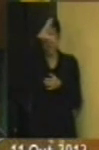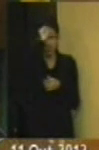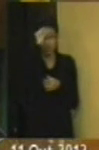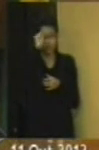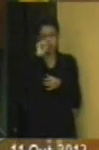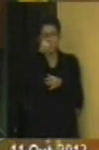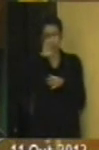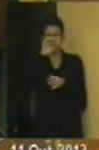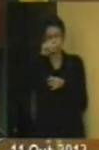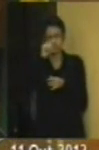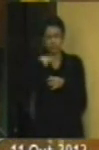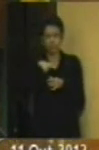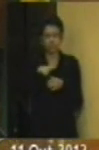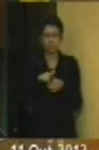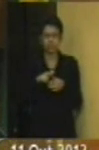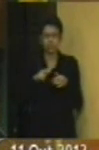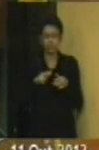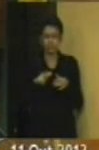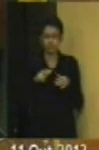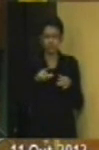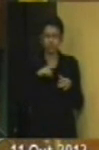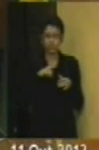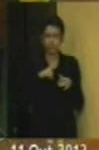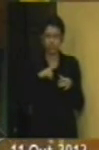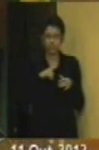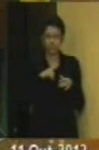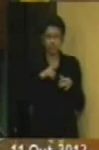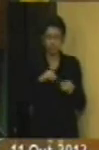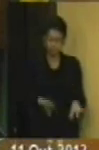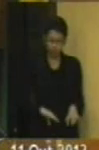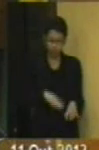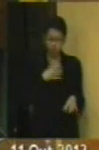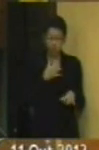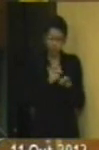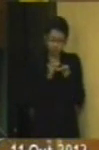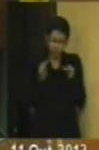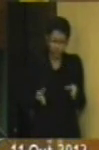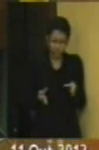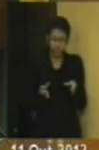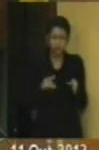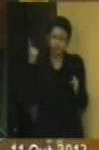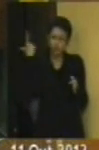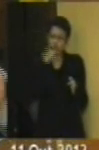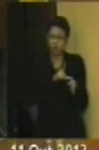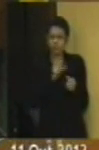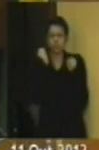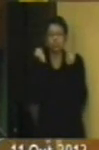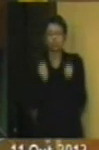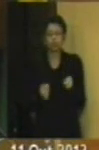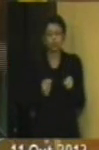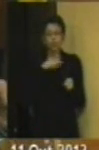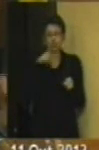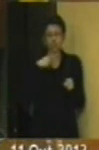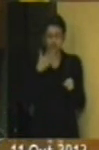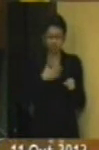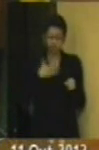talvez com jean que de forma humilde que é vereador o seu partido se elegeu aí sim ele pode dizer eu tenho